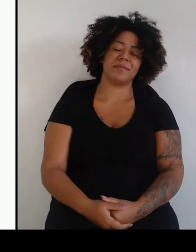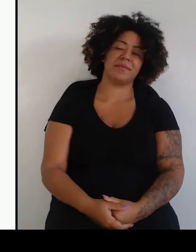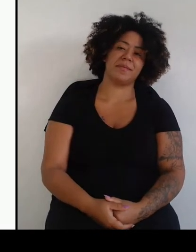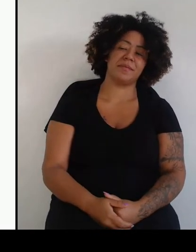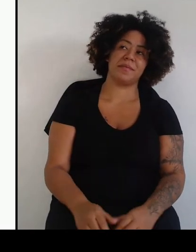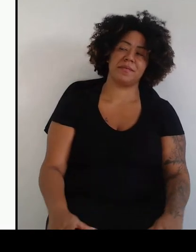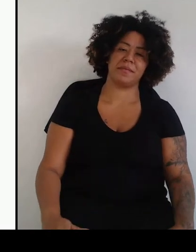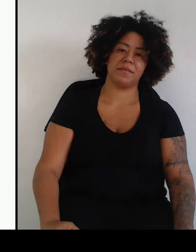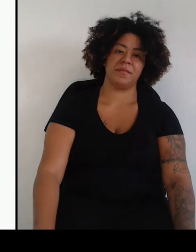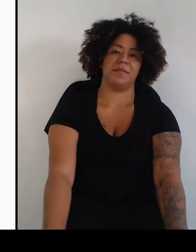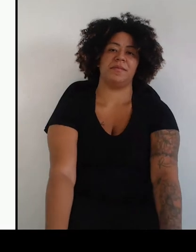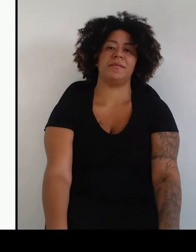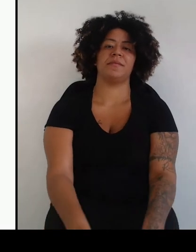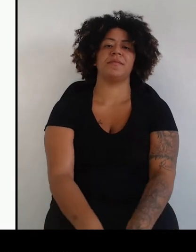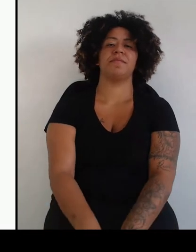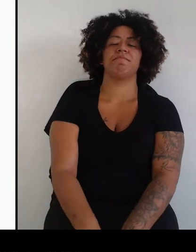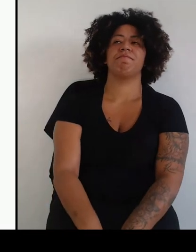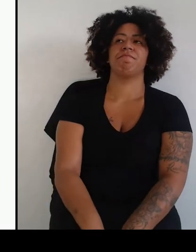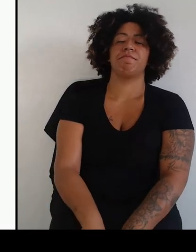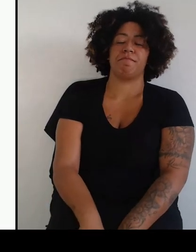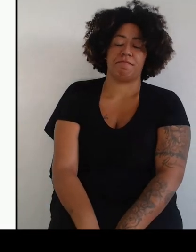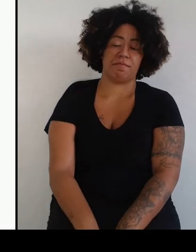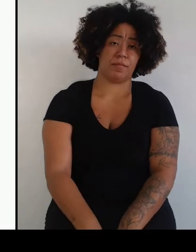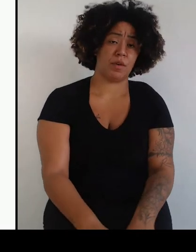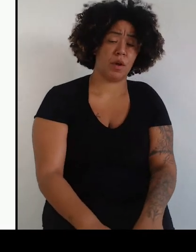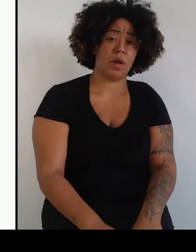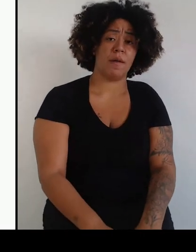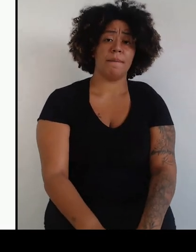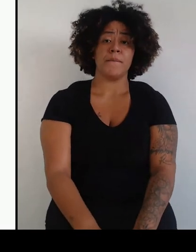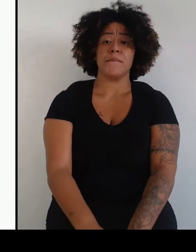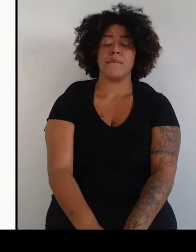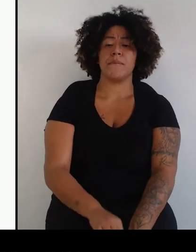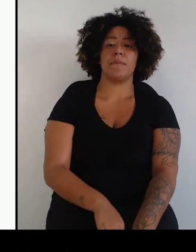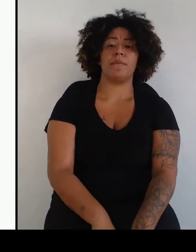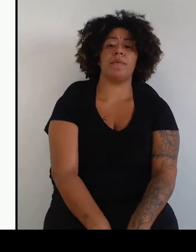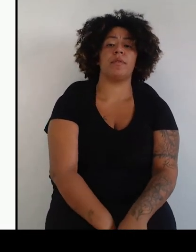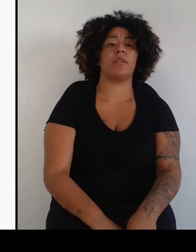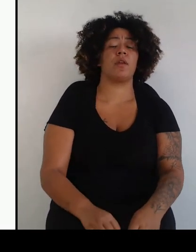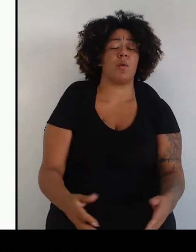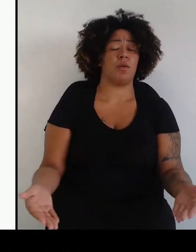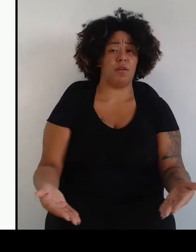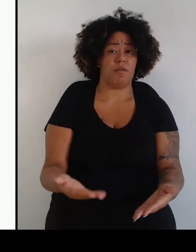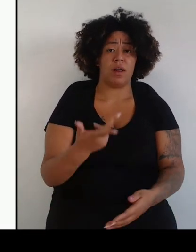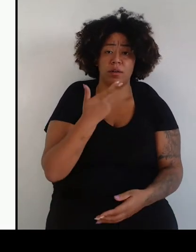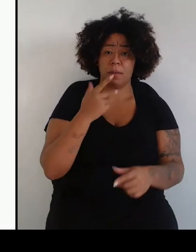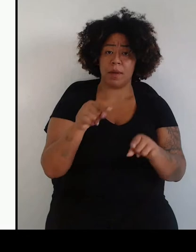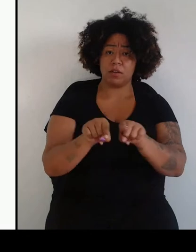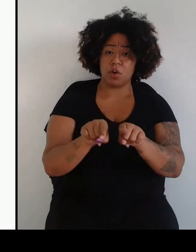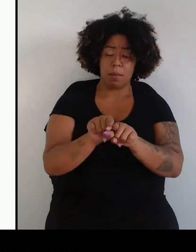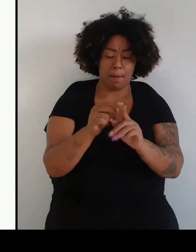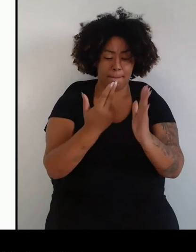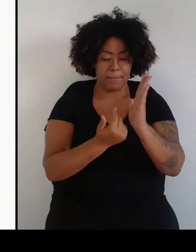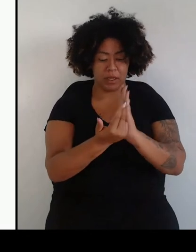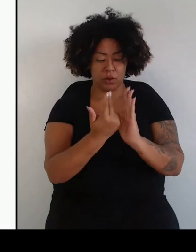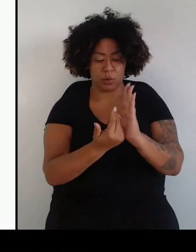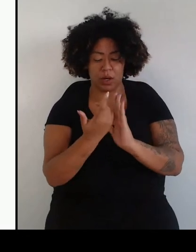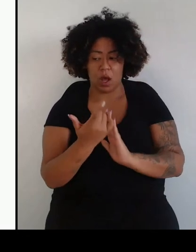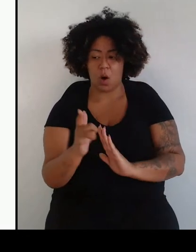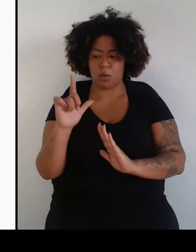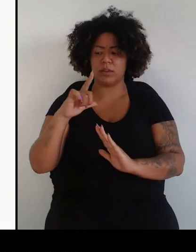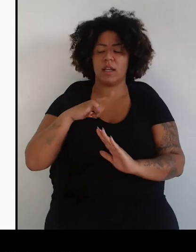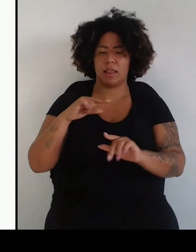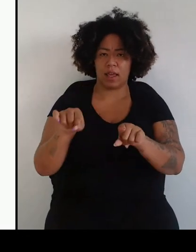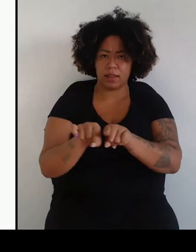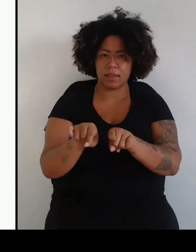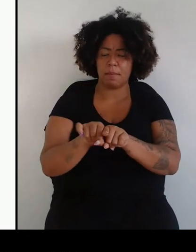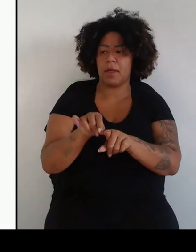quando fala-se sobre essa pintura e a próxima geralmente debate se se essas duas